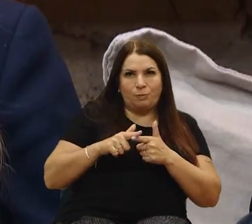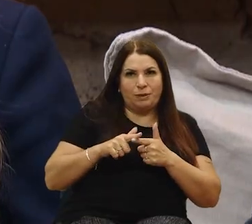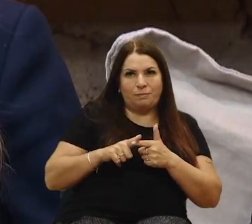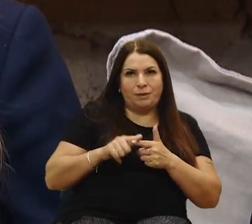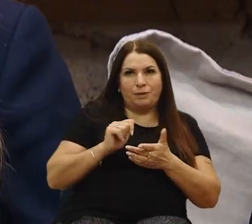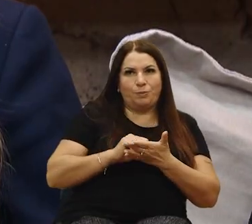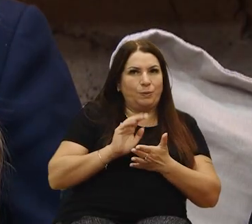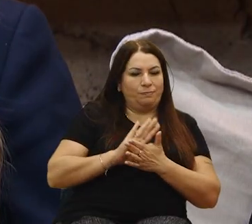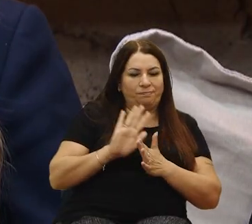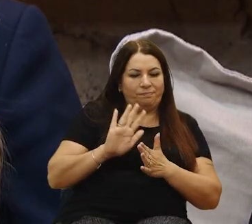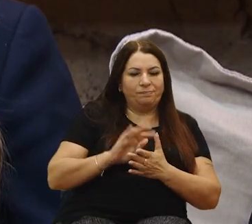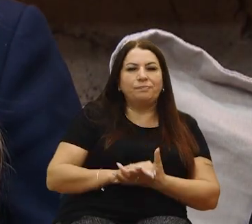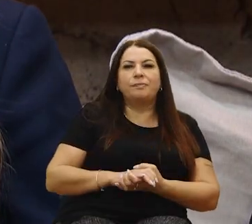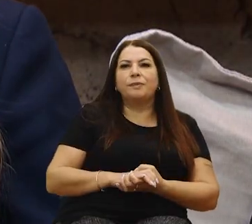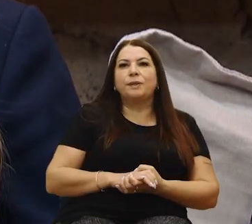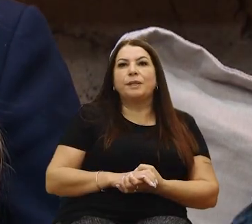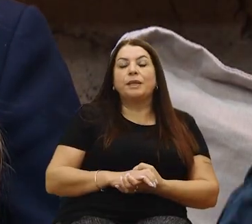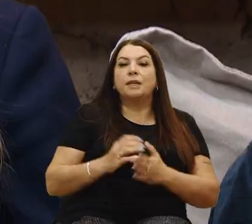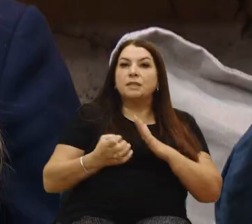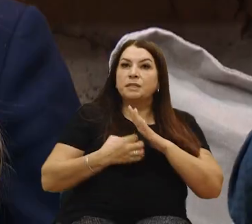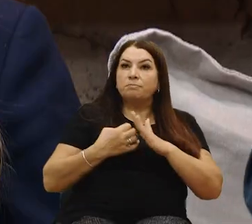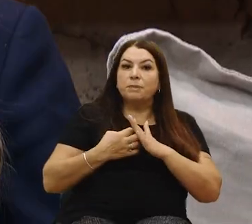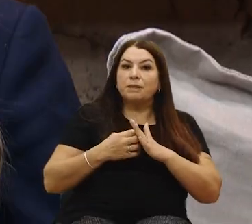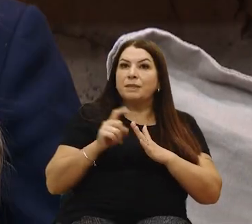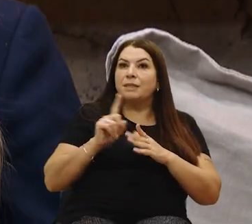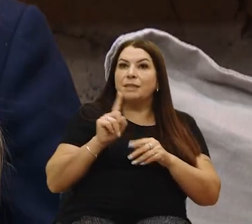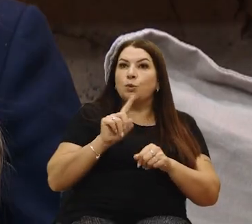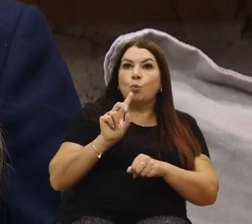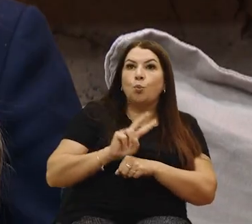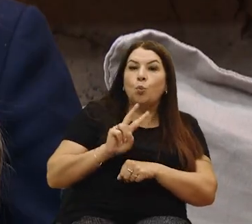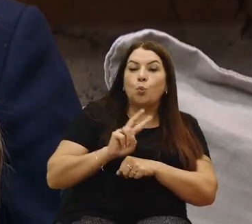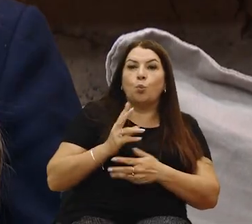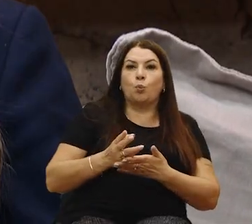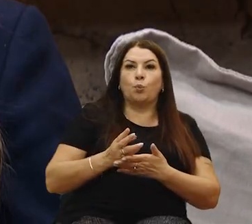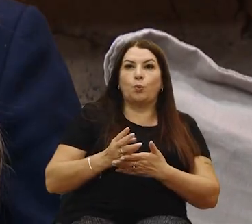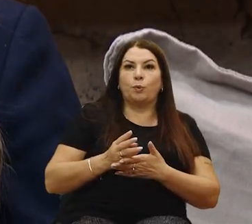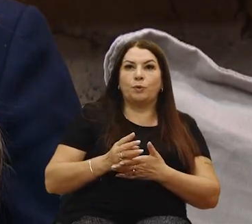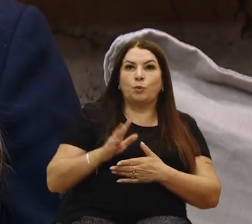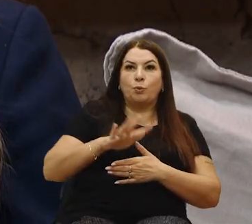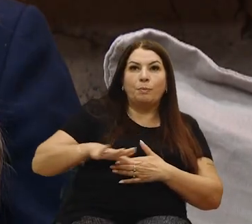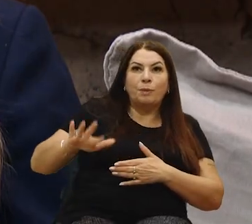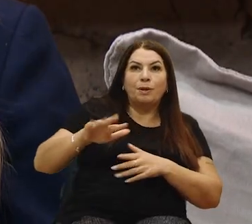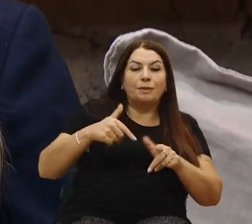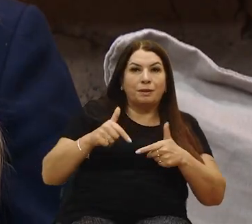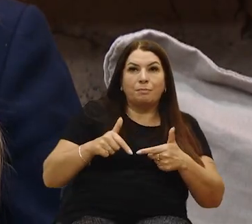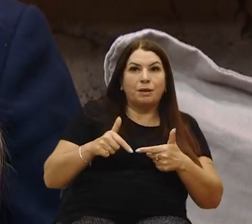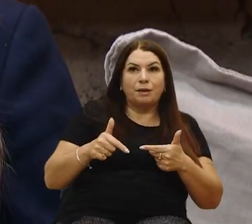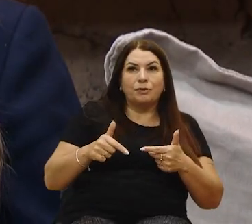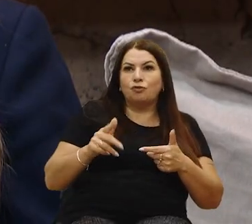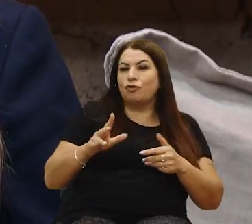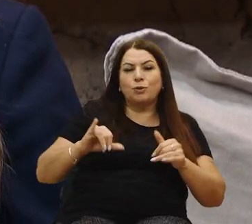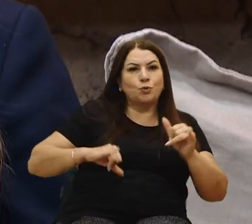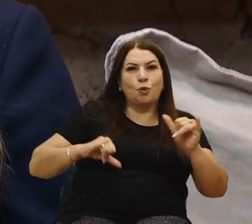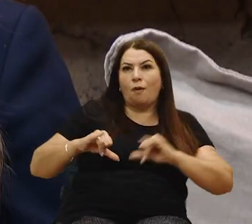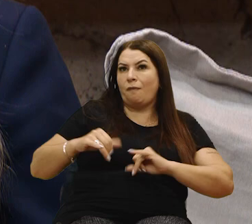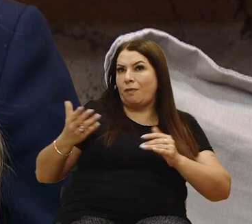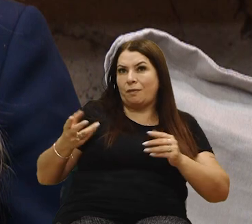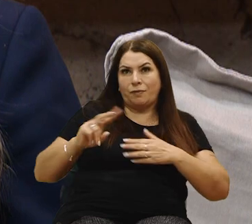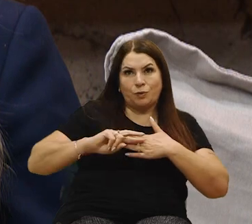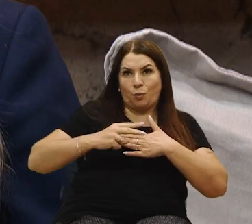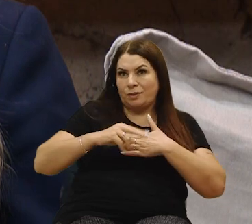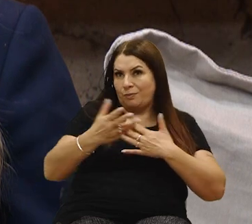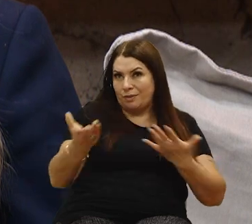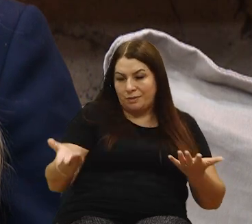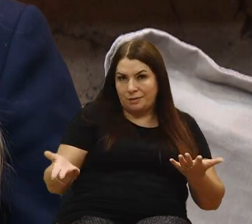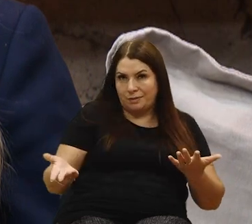menor dos problemas é a multa. As empresas que não cuidam, né, do seu ambiente de trabalho já sofrem as